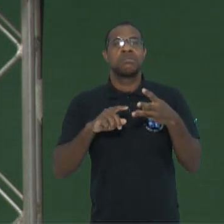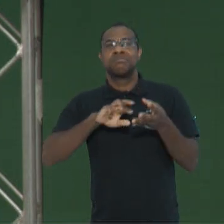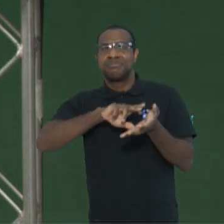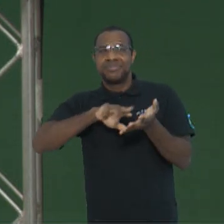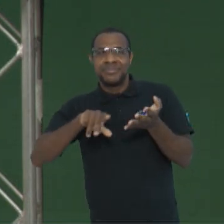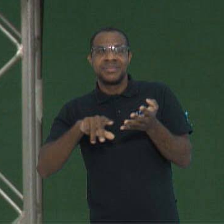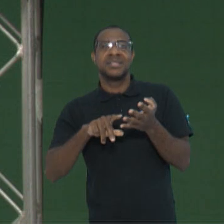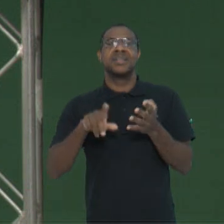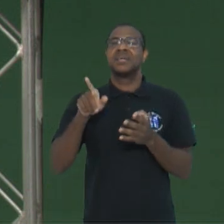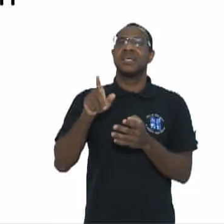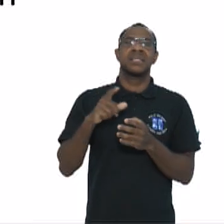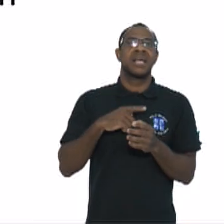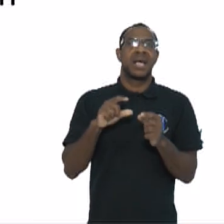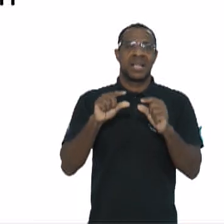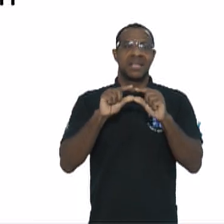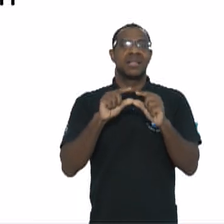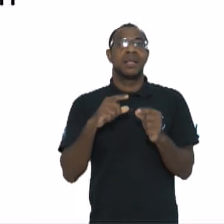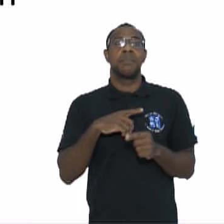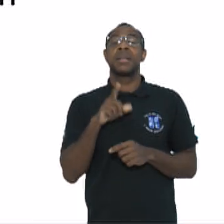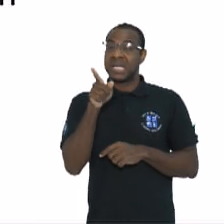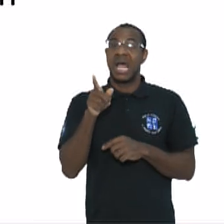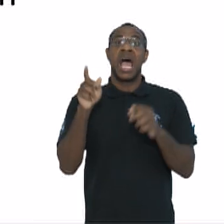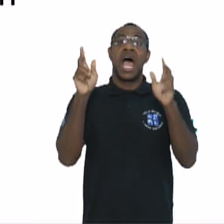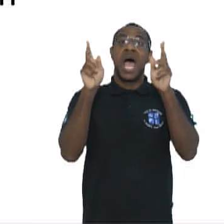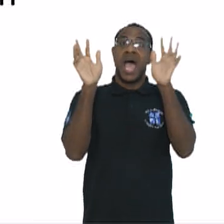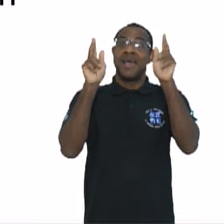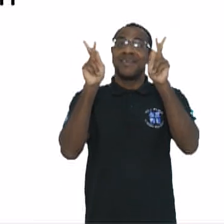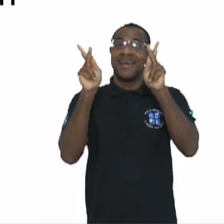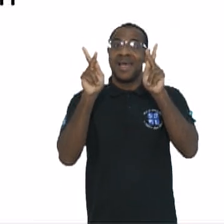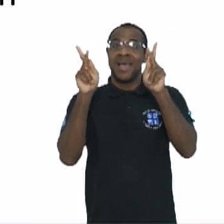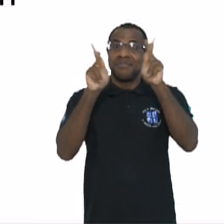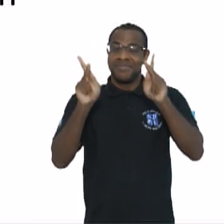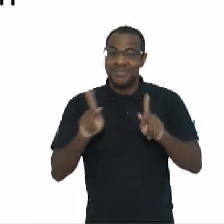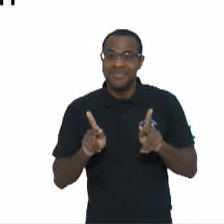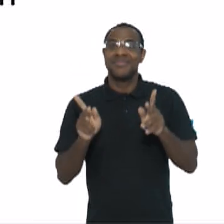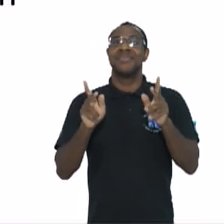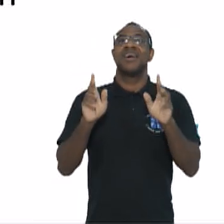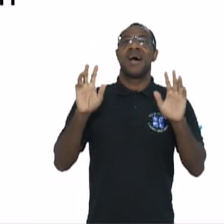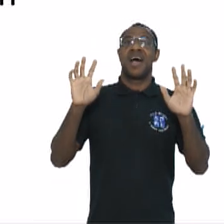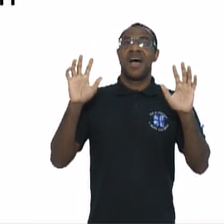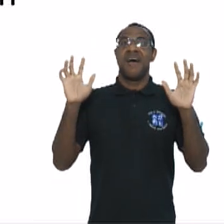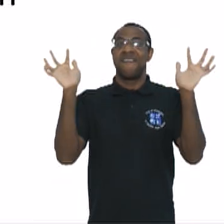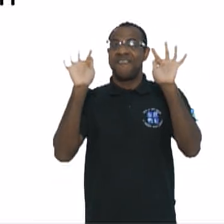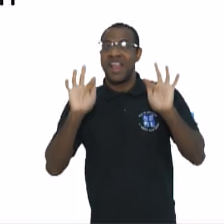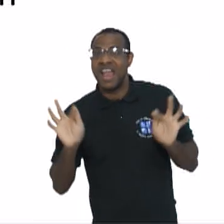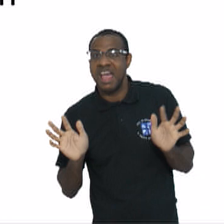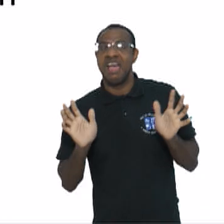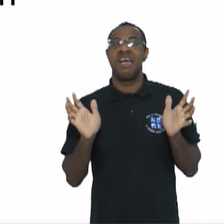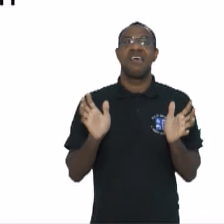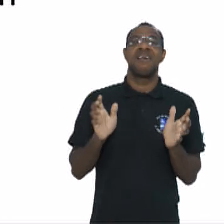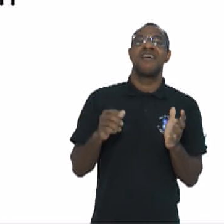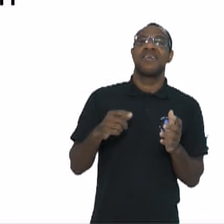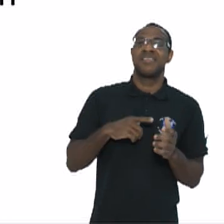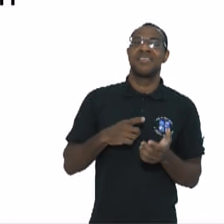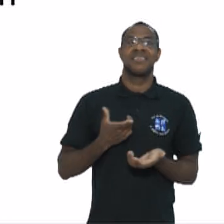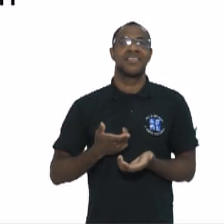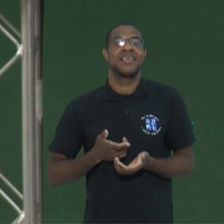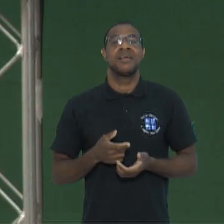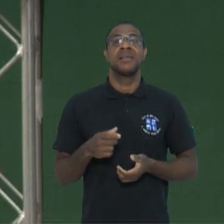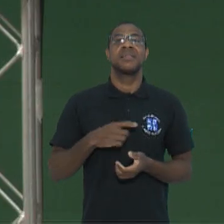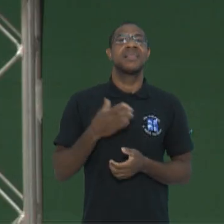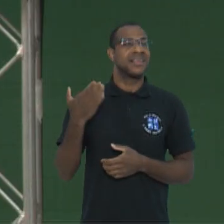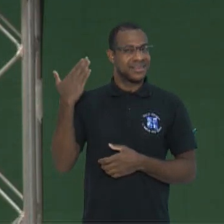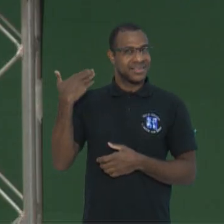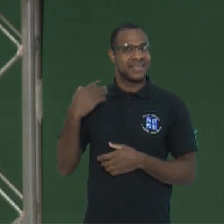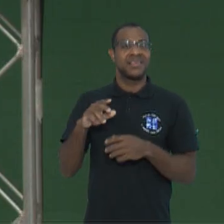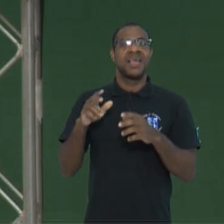as palavras que estão ali, happy, calm, peaceful, nós colocamos relaxing na outra, lá no nosso